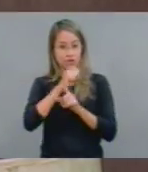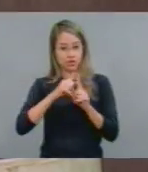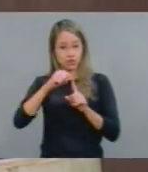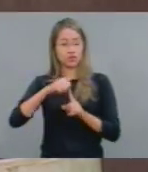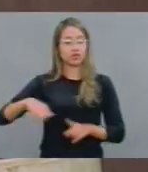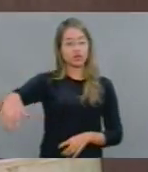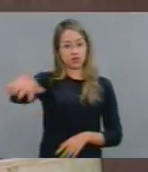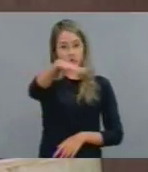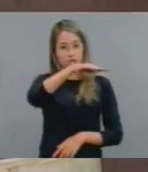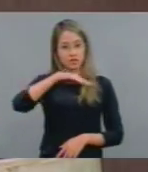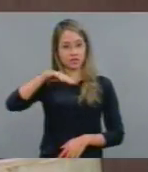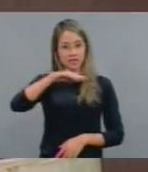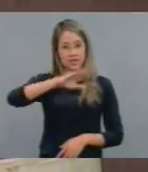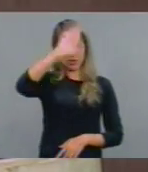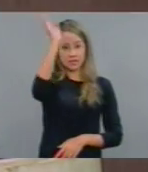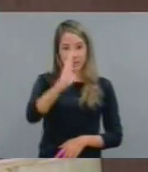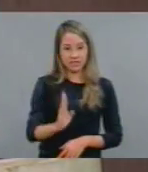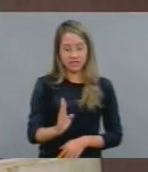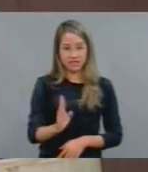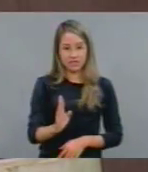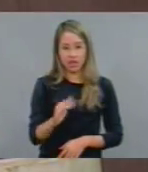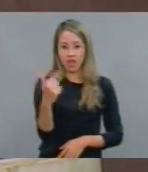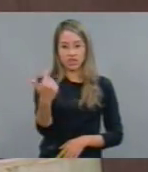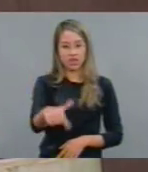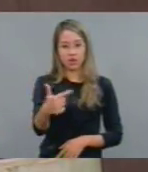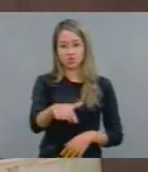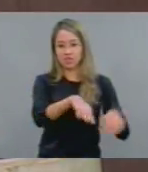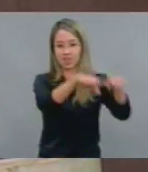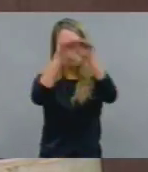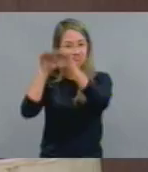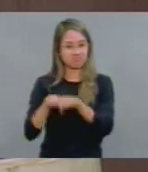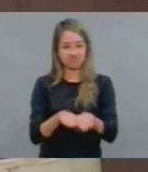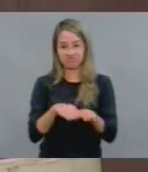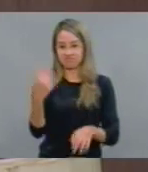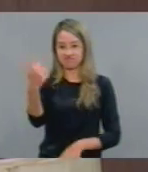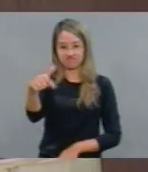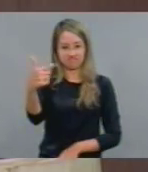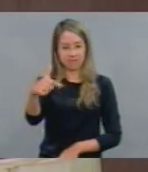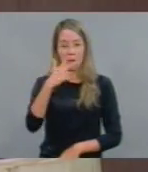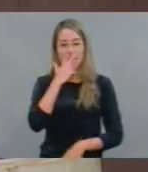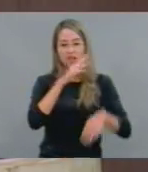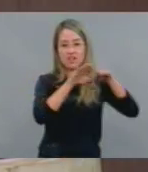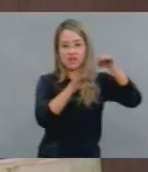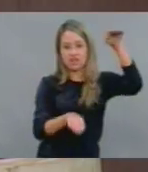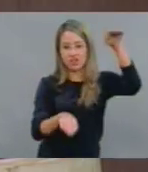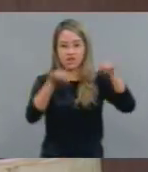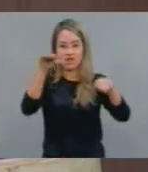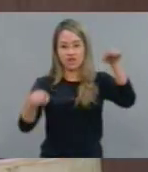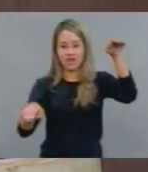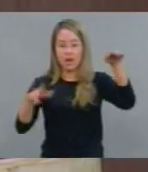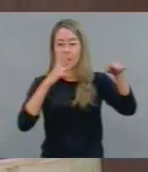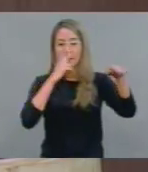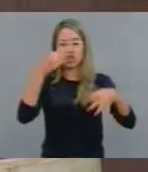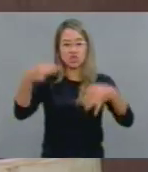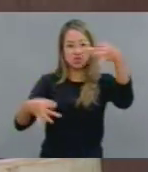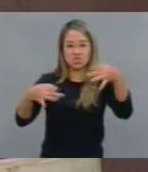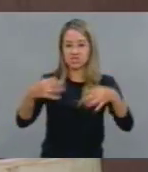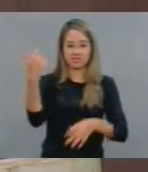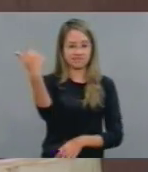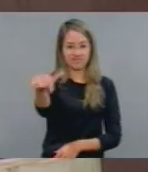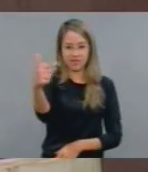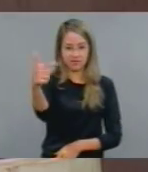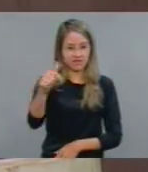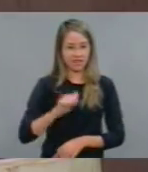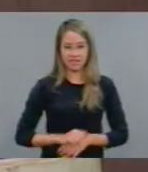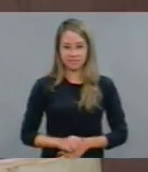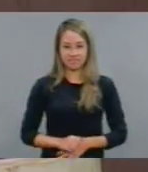uma das sociedades mais desiguais do mundo, mais injustas, com uma estúpida, brutal e vergonhosa concentração